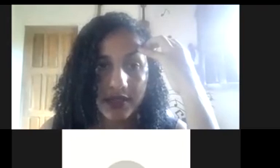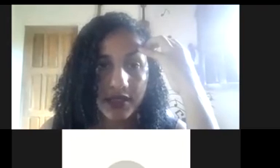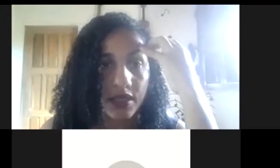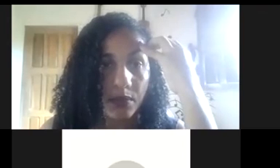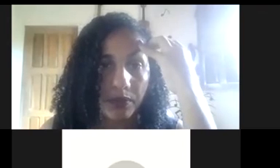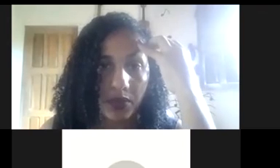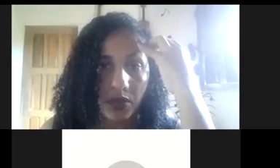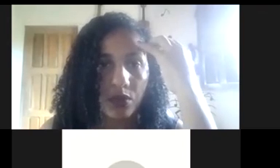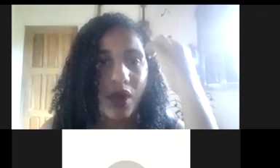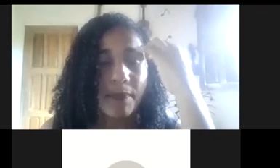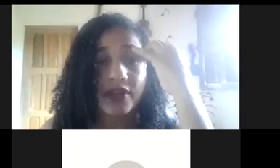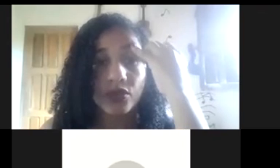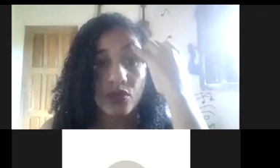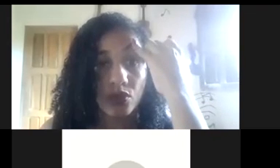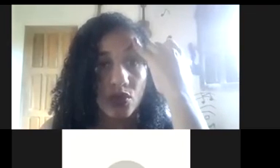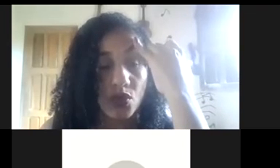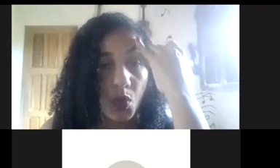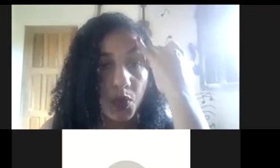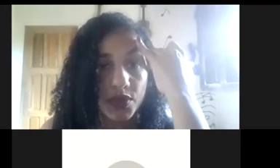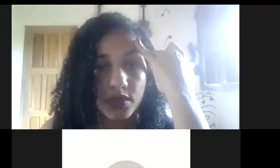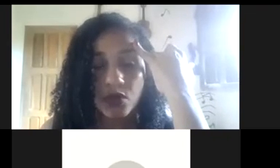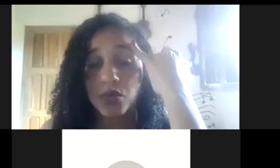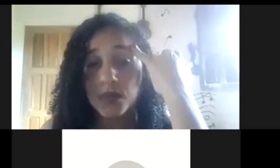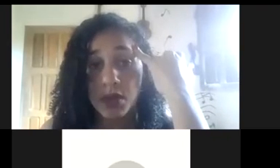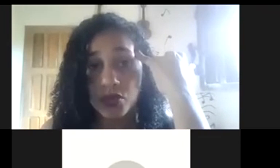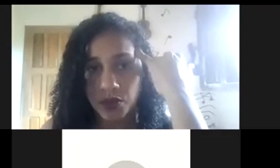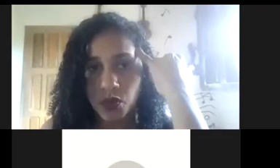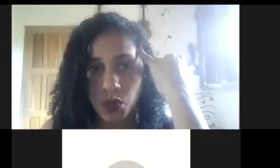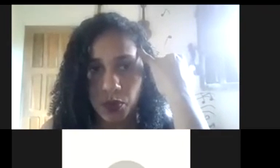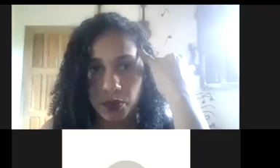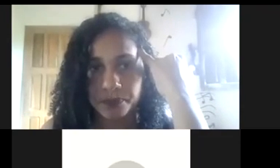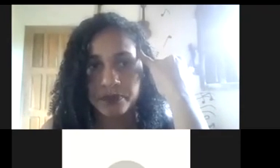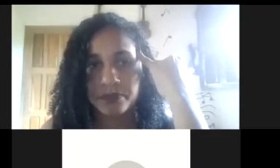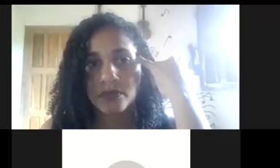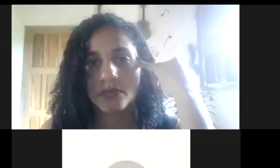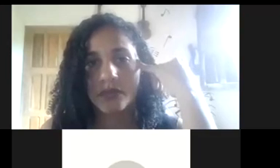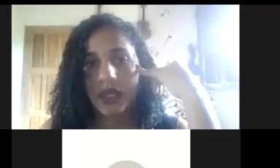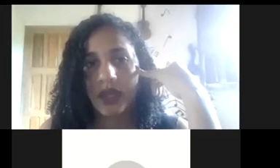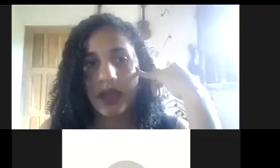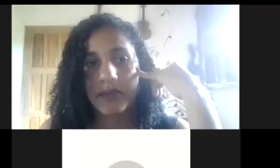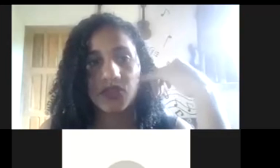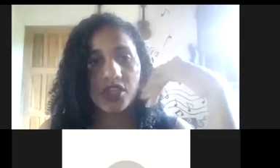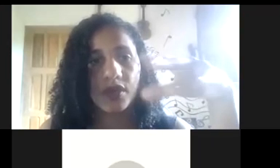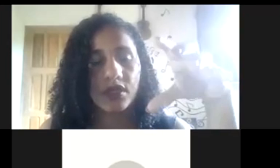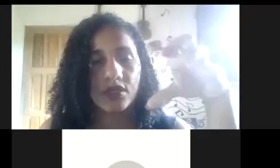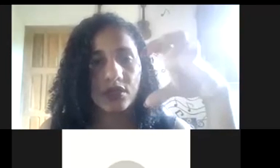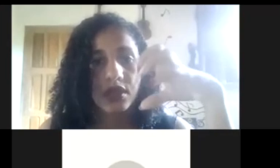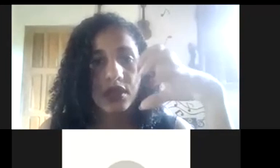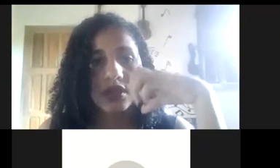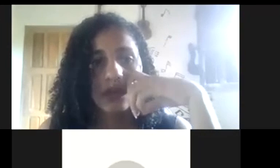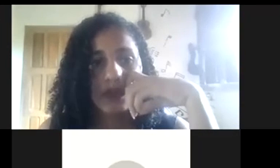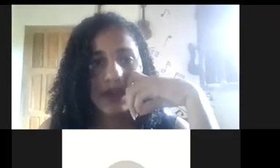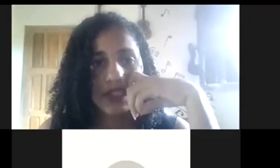foi trazida aqui por boa parte dos grupos, dos membros lá do grupo. A minha sugestão